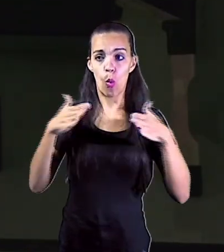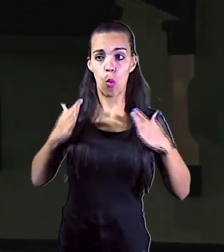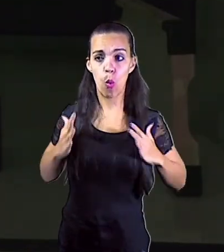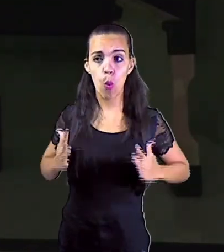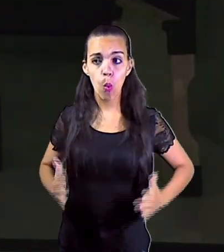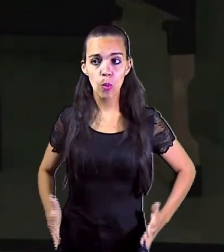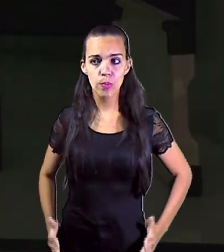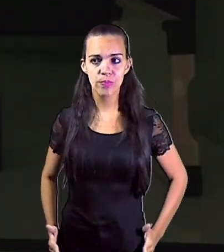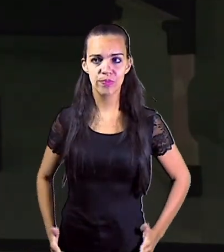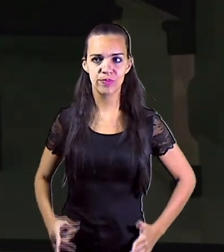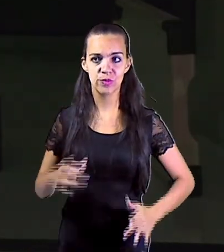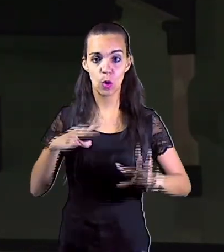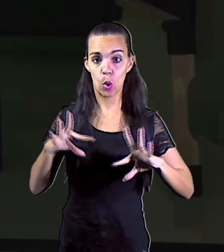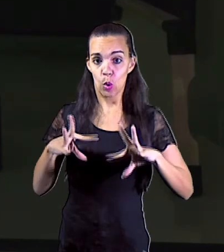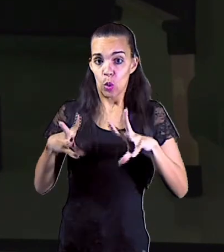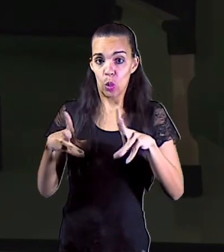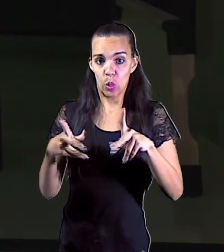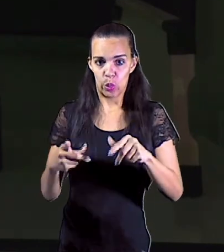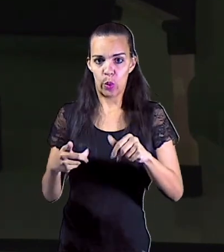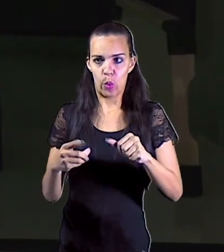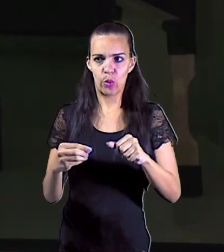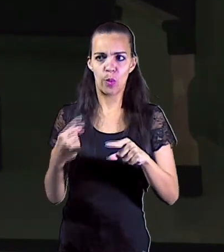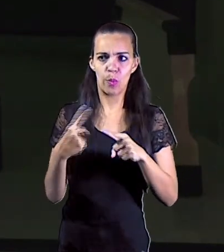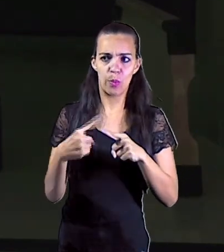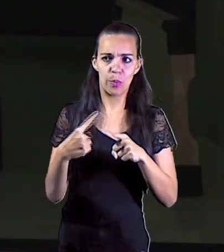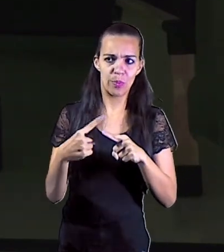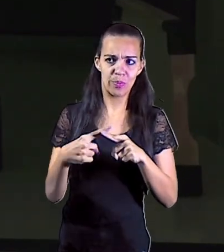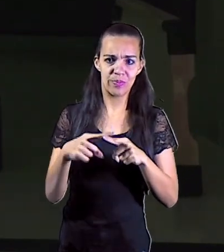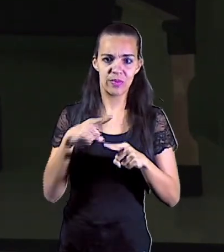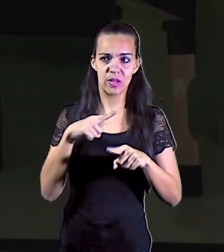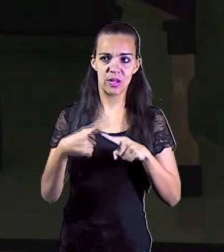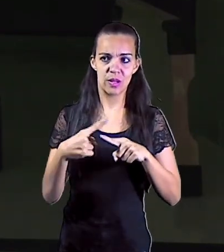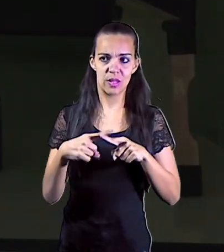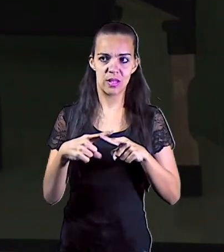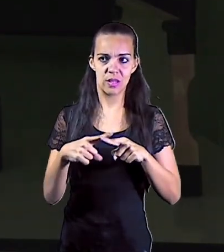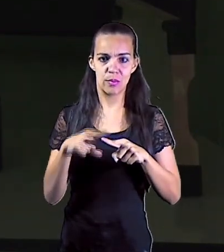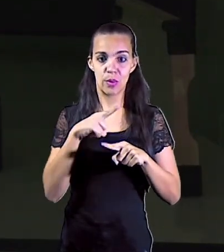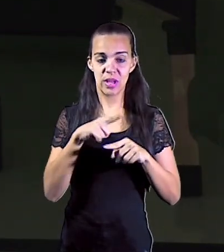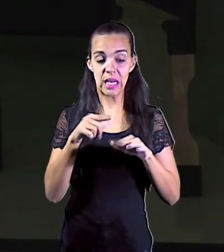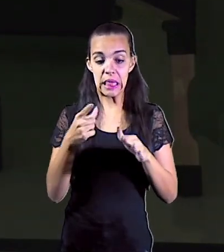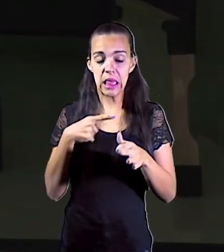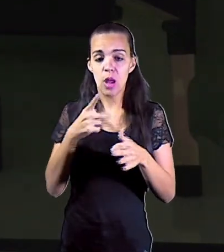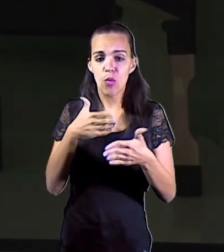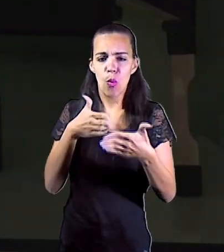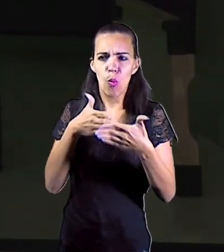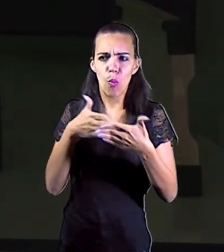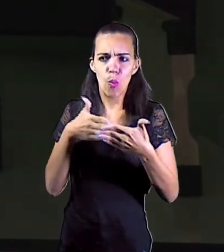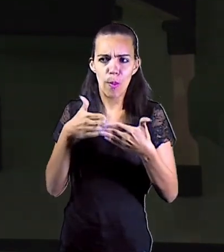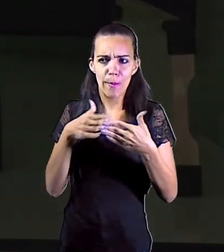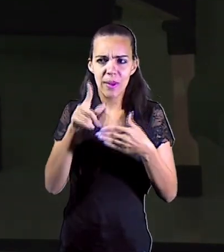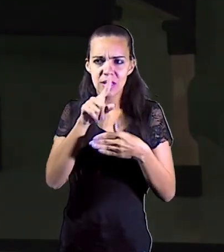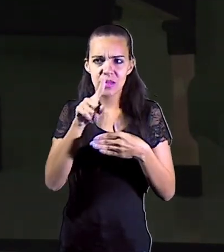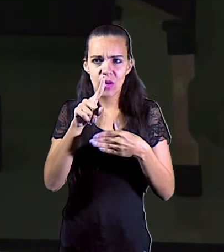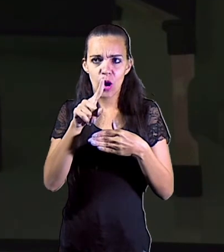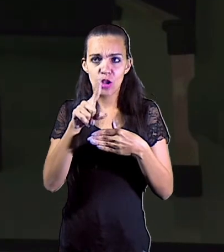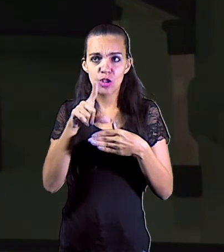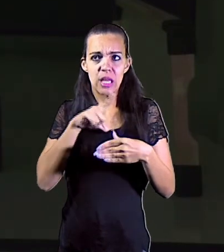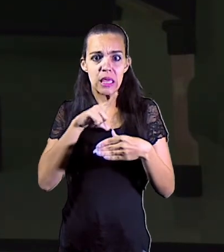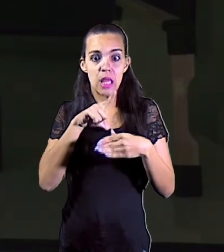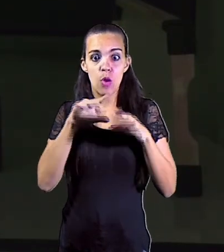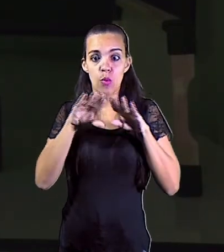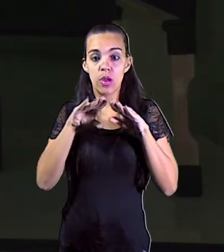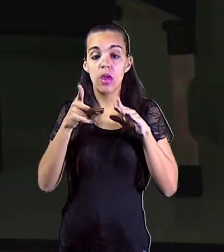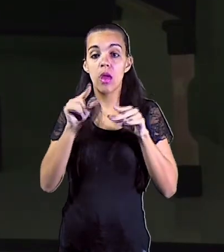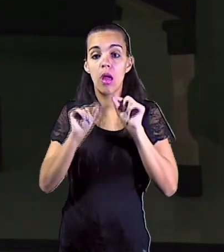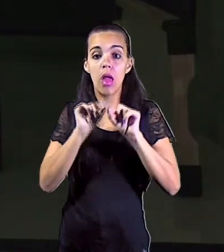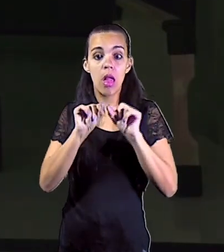está completamente definido, porque eu tenho uma penumbra, tá? A sombra mais forte ou